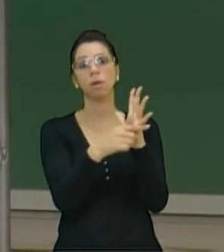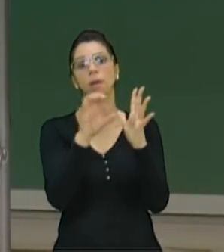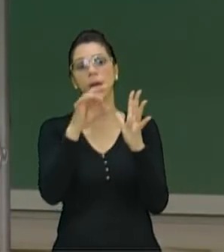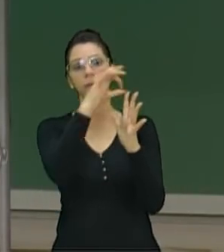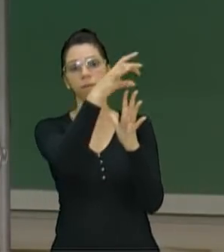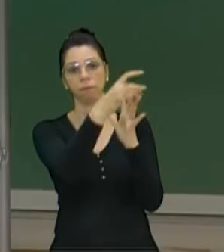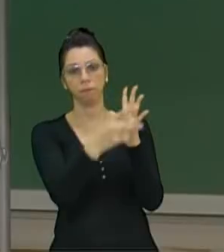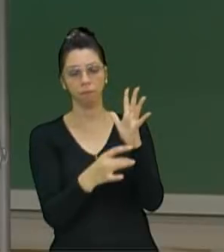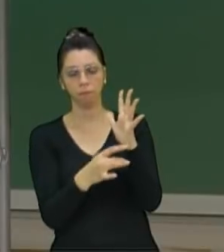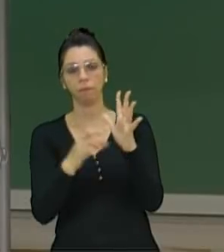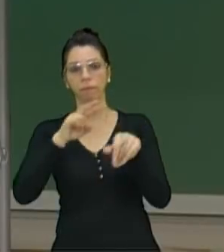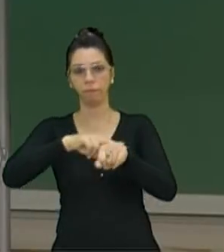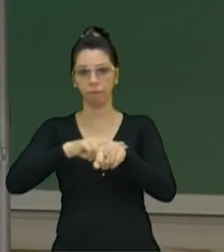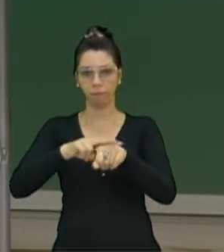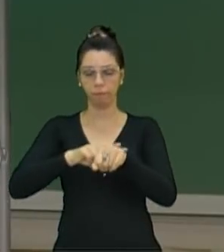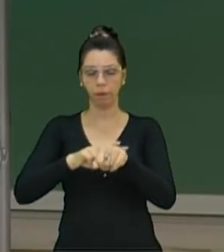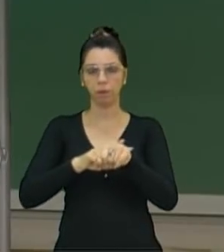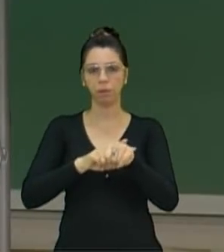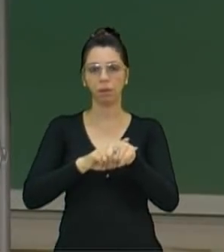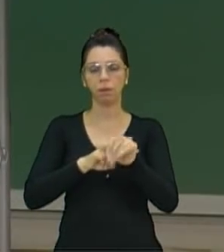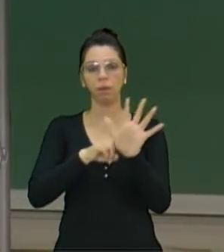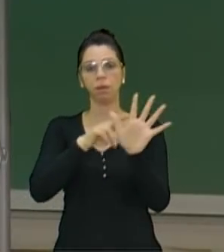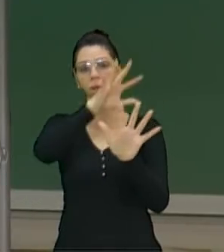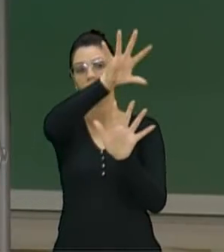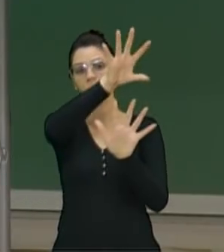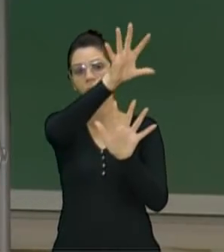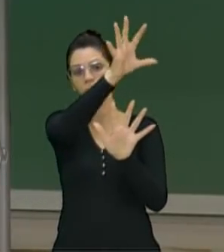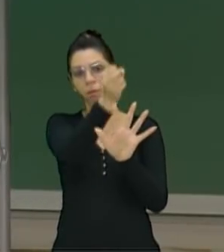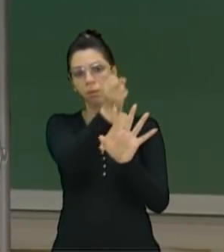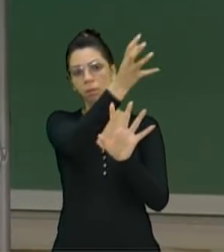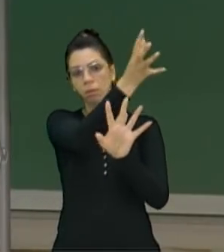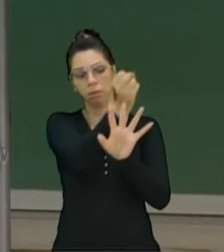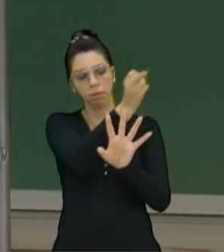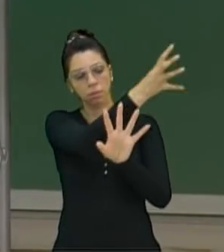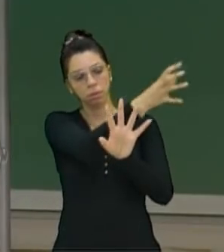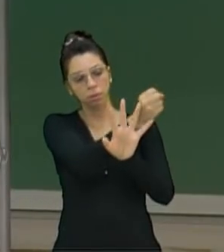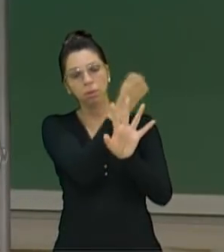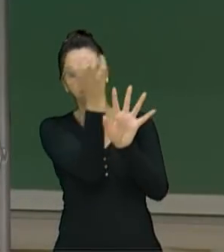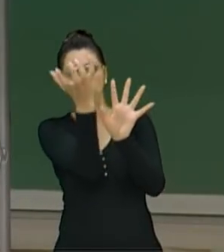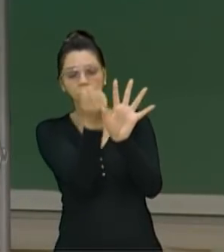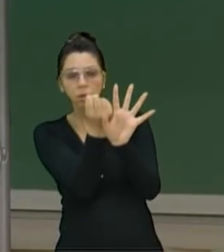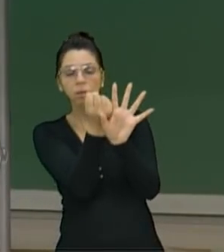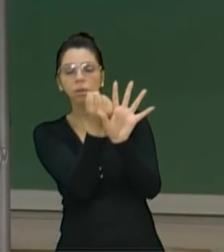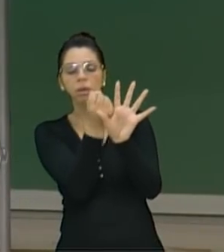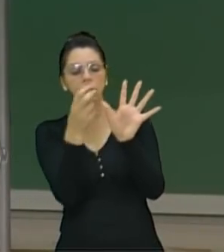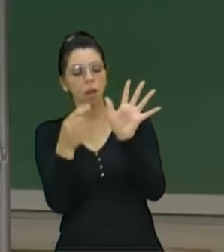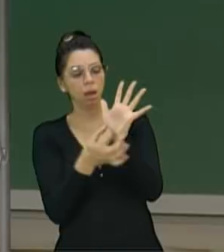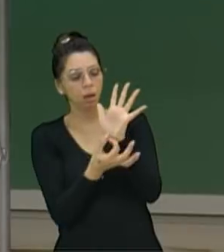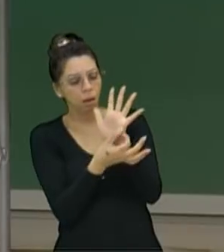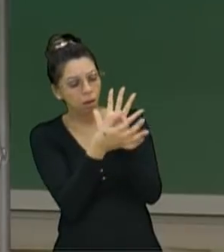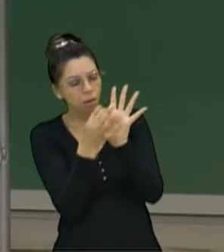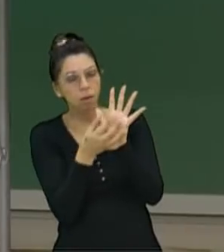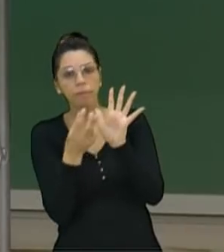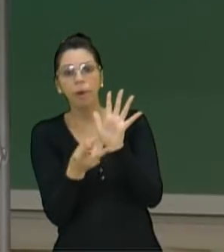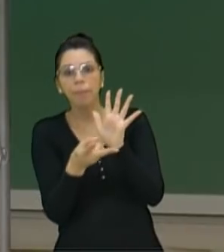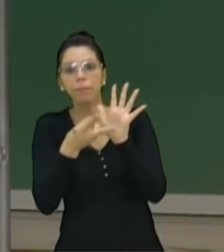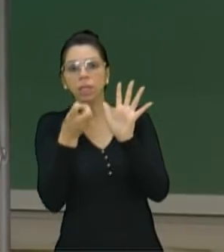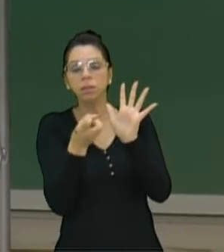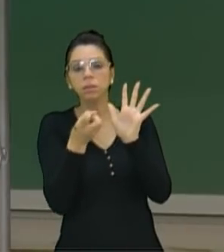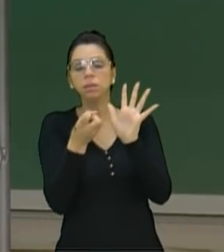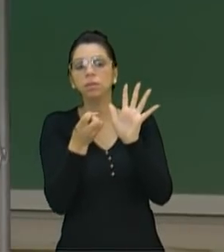linfático, então a linfa, aquele líquido que está entrando ali, vai sendo filtrado, né? Vão identificando e